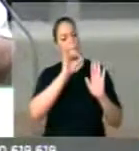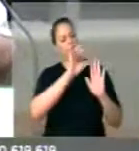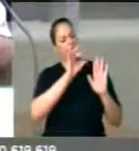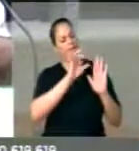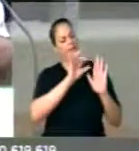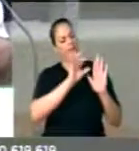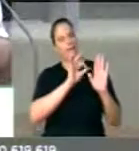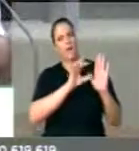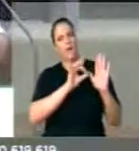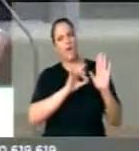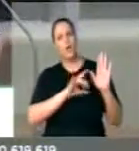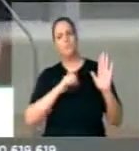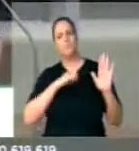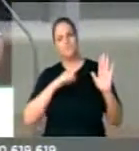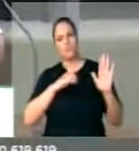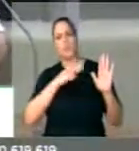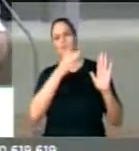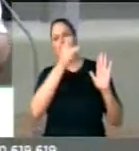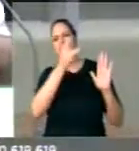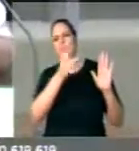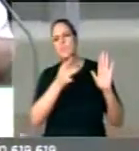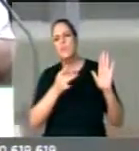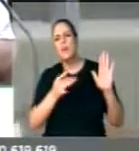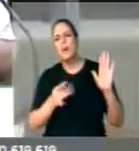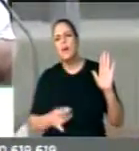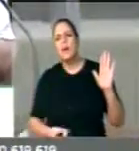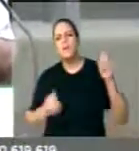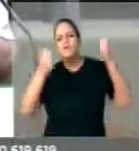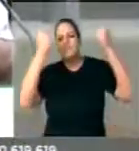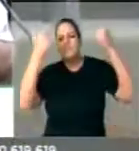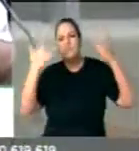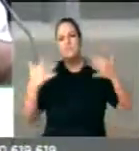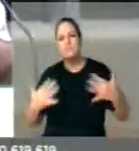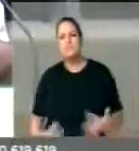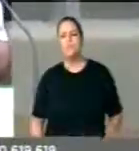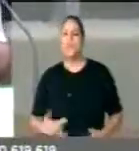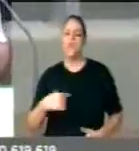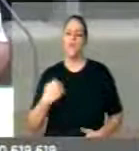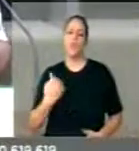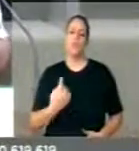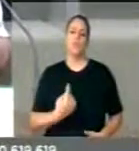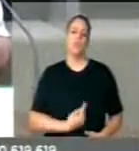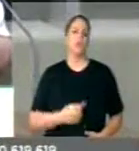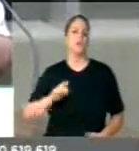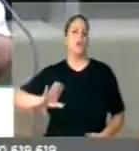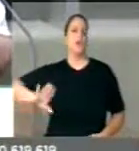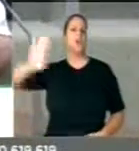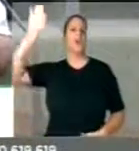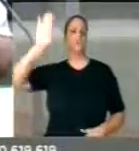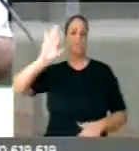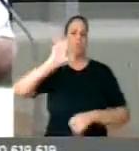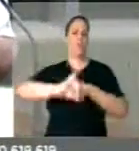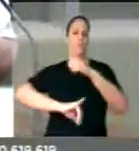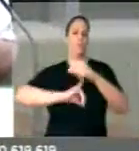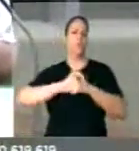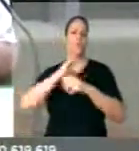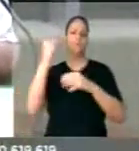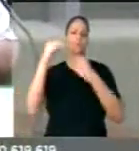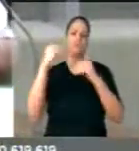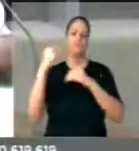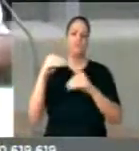estão devidamente detalhados na plataforma da candidatura do PSOL para conhecimento